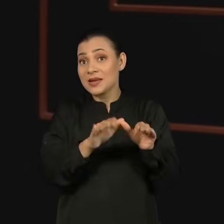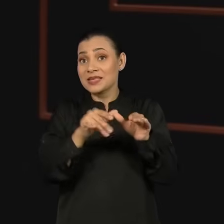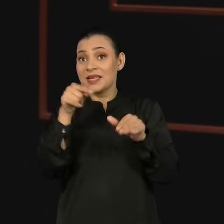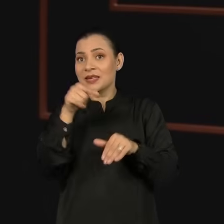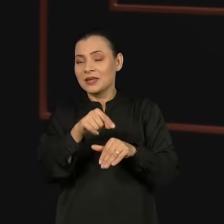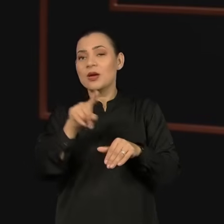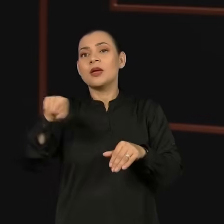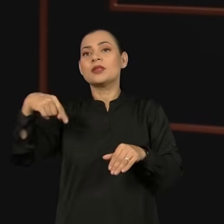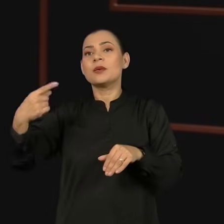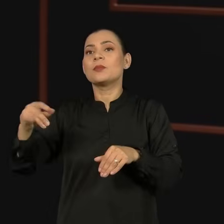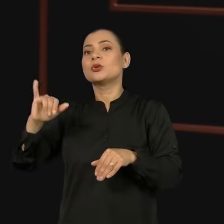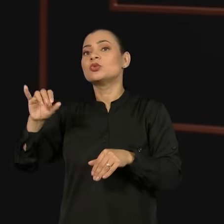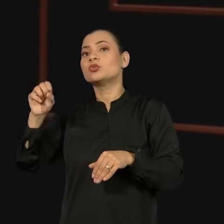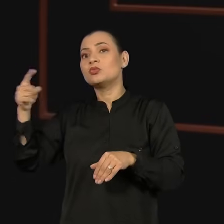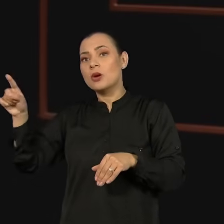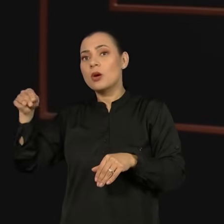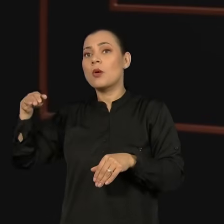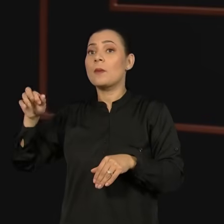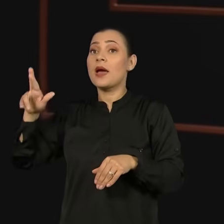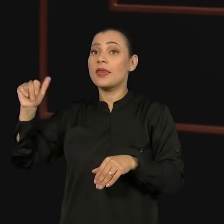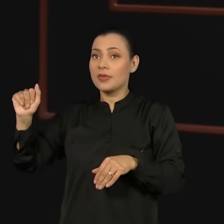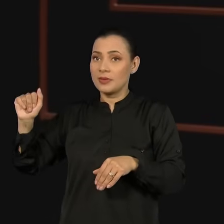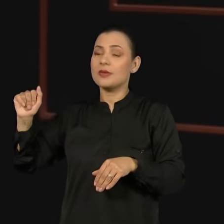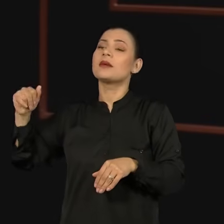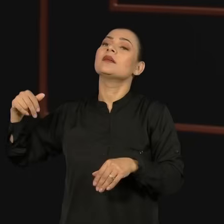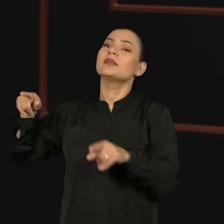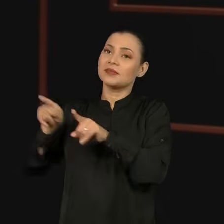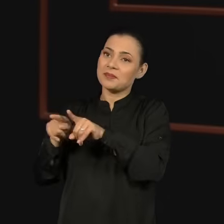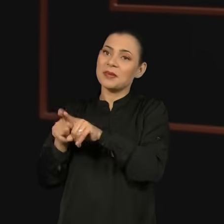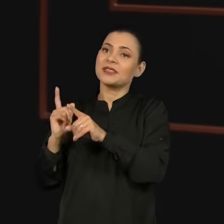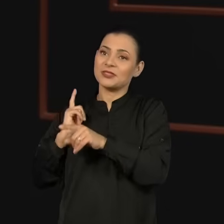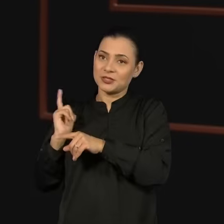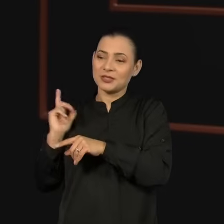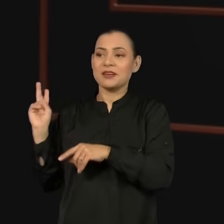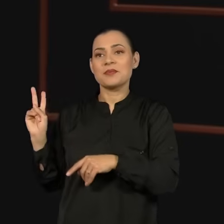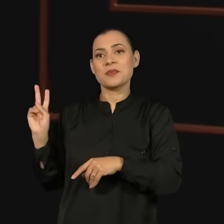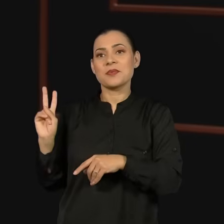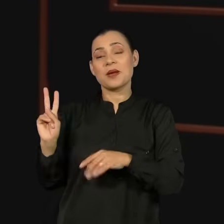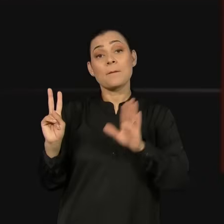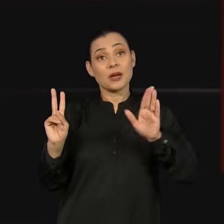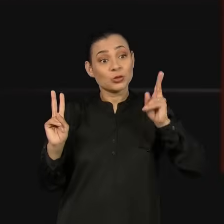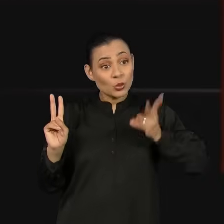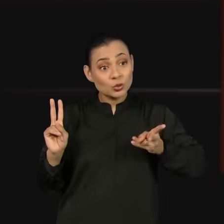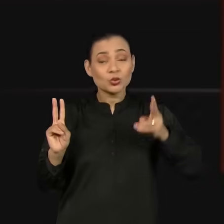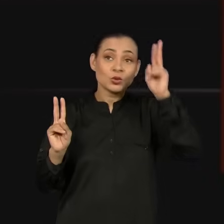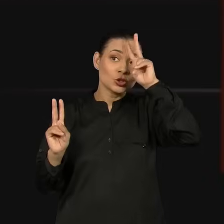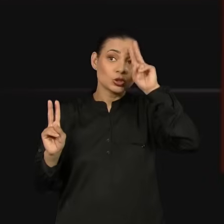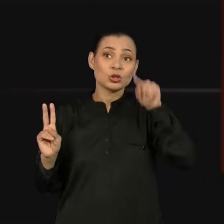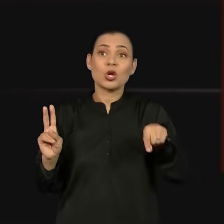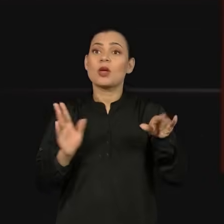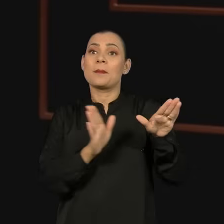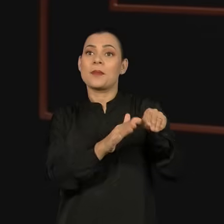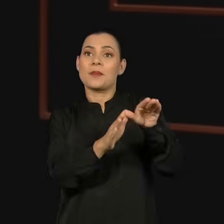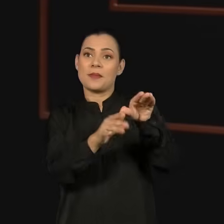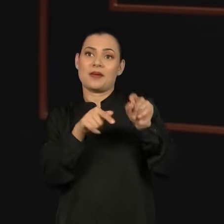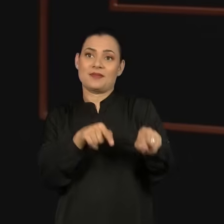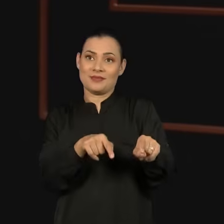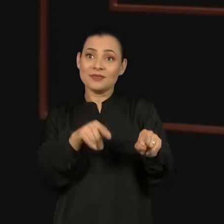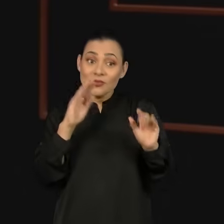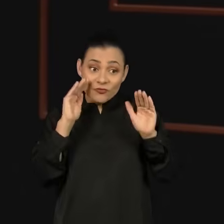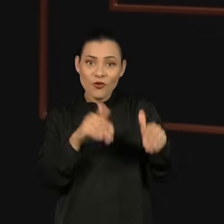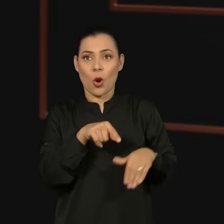João e Maria, segue em frente e continua a história dele, né? Os protagonistas não são os protagonistas.